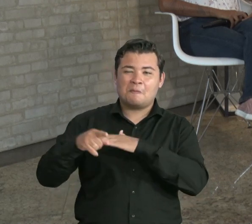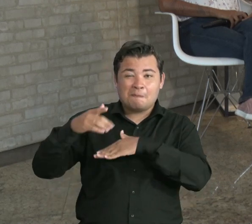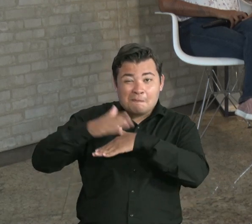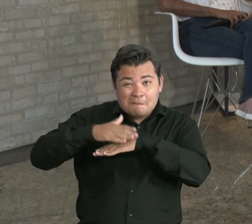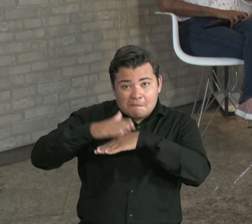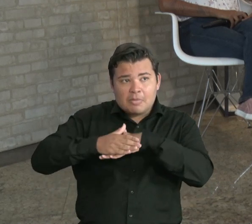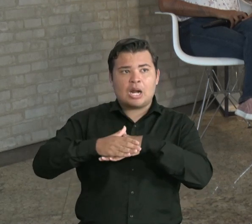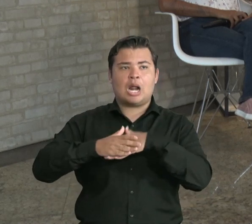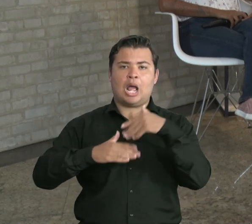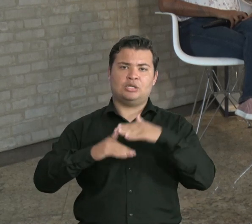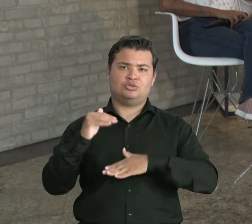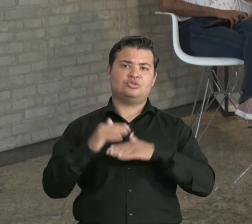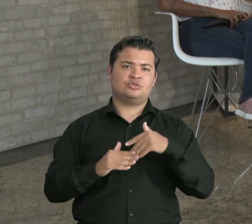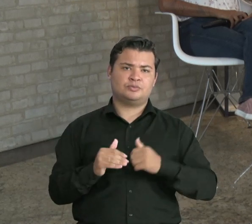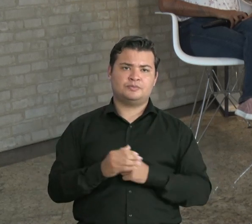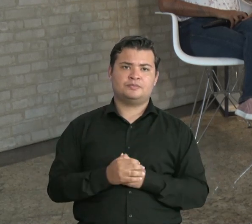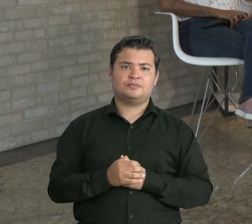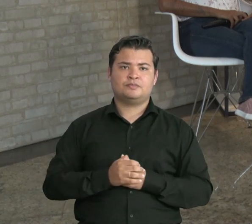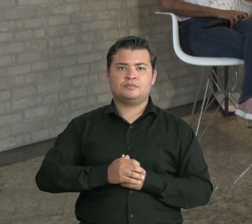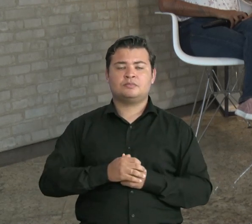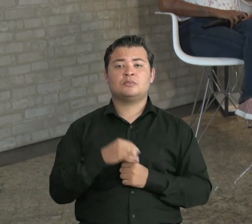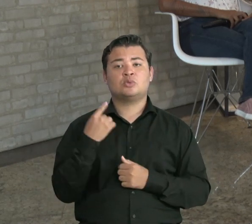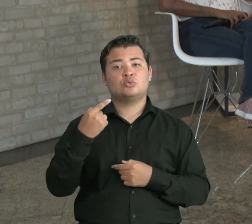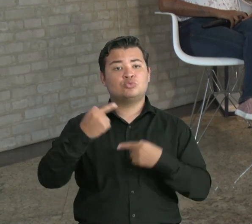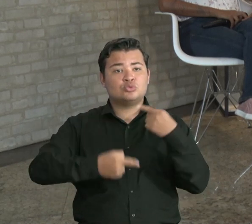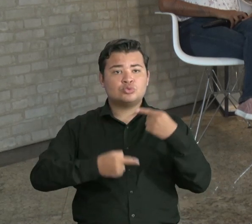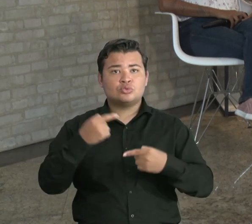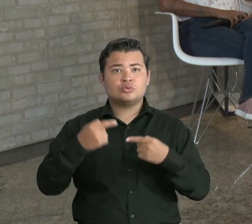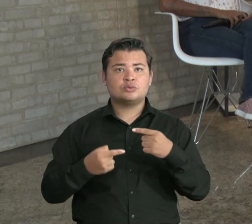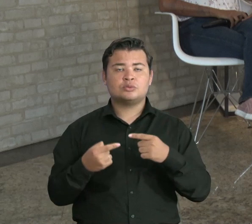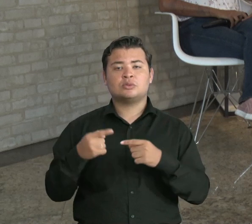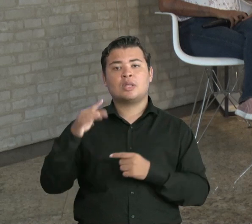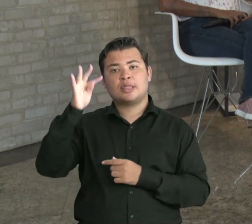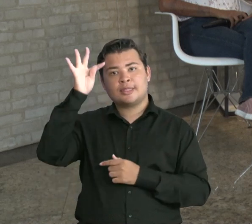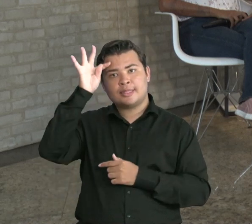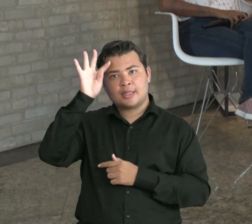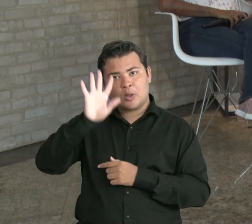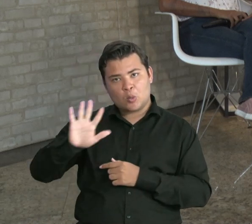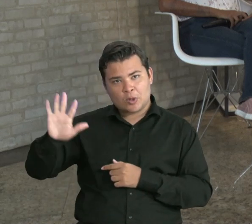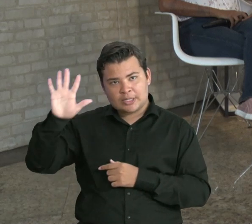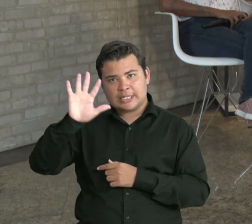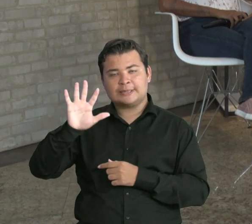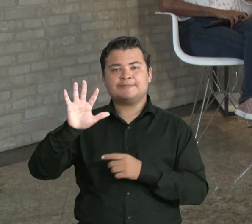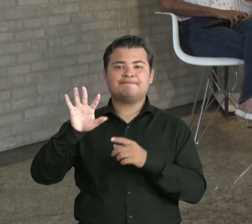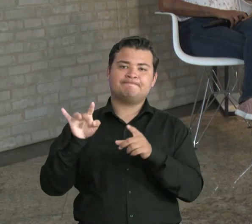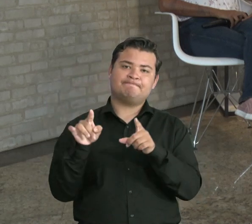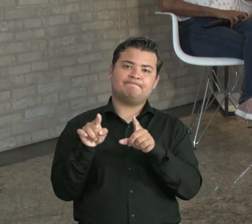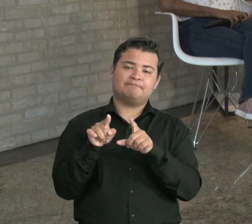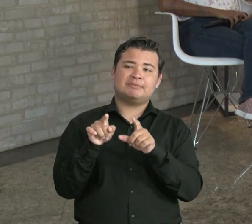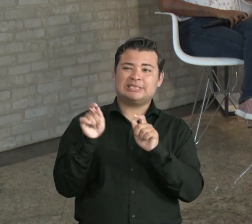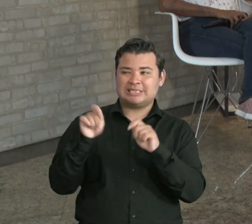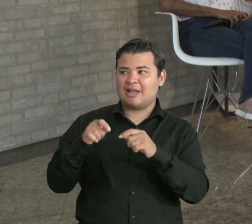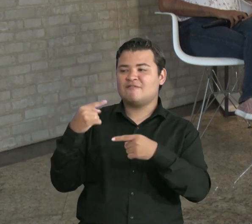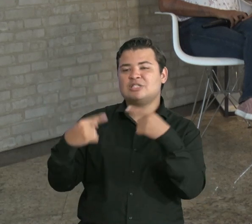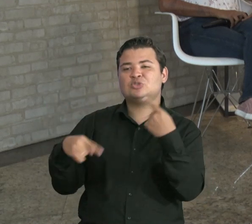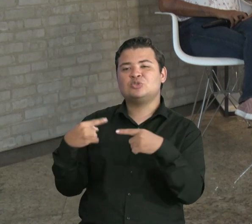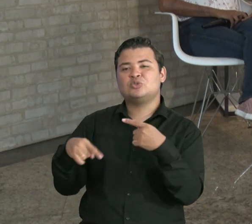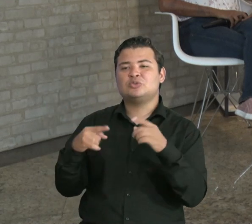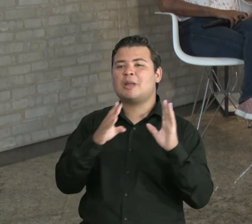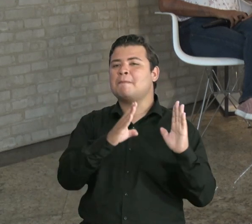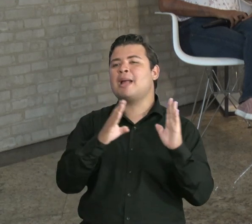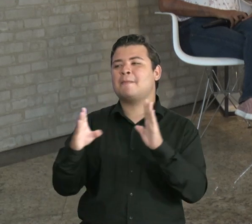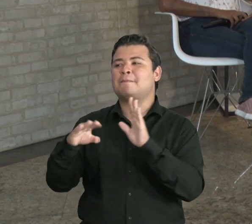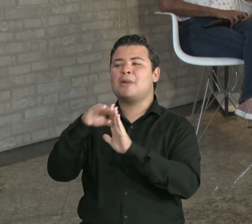discutindo muito, né, da teoria e essa discussão que poderia render aí vários programas diferentes, a gente poderia dividir